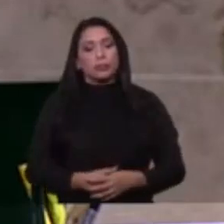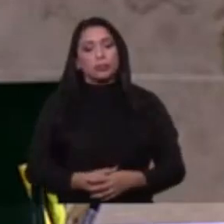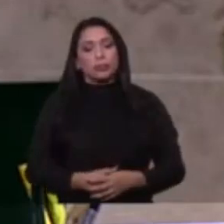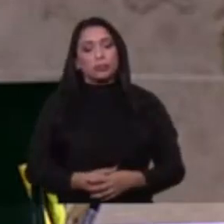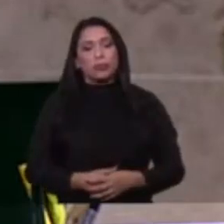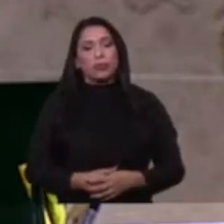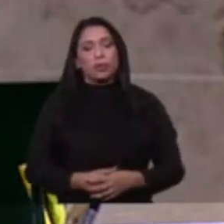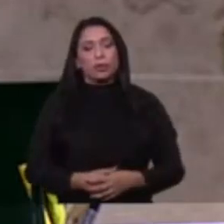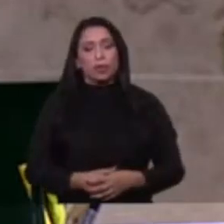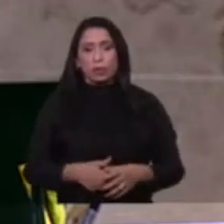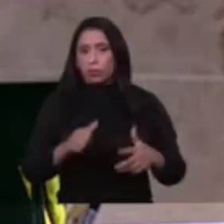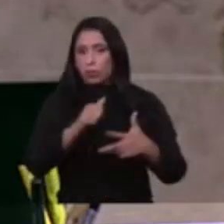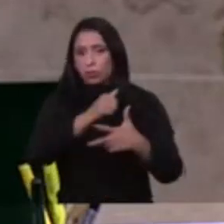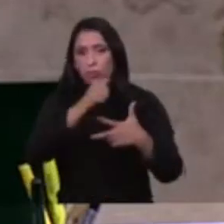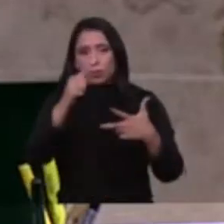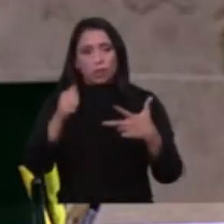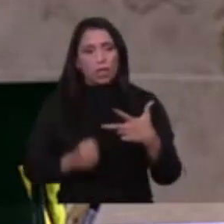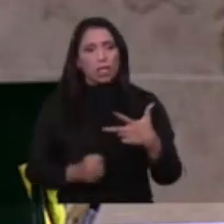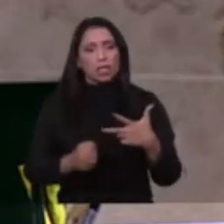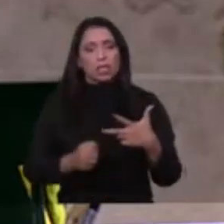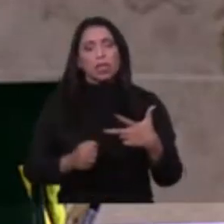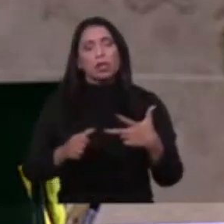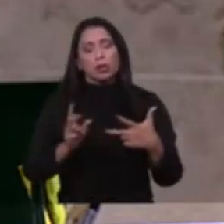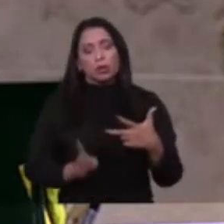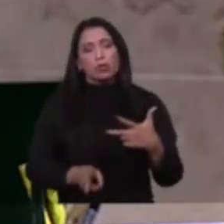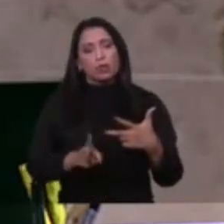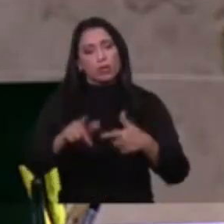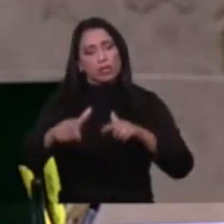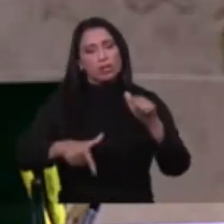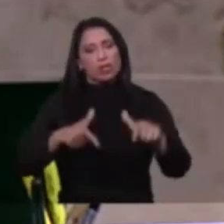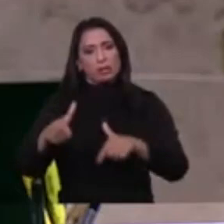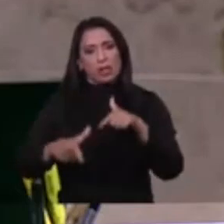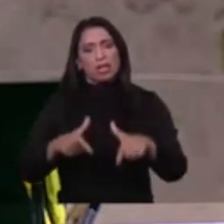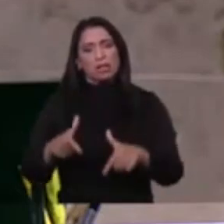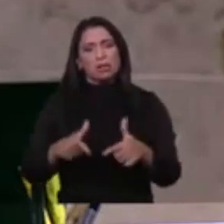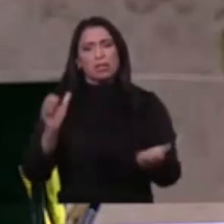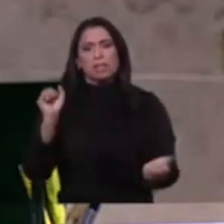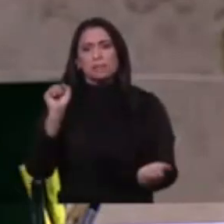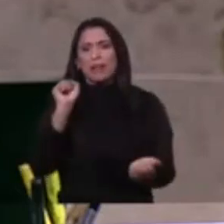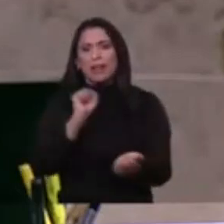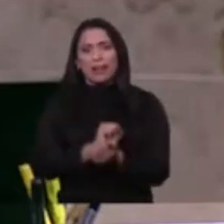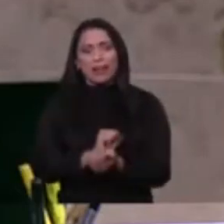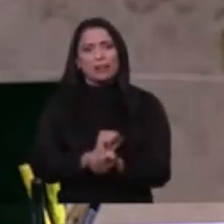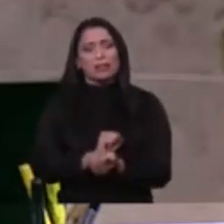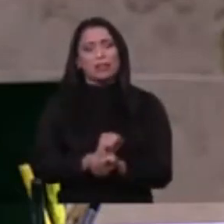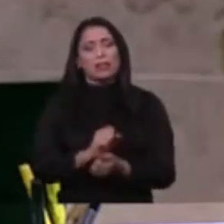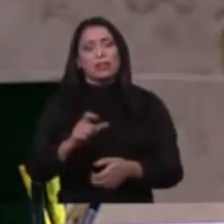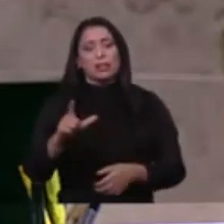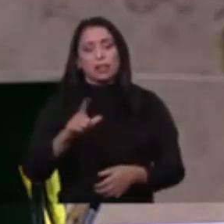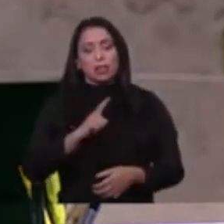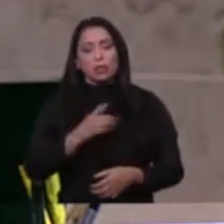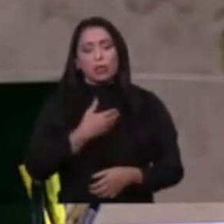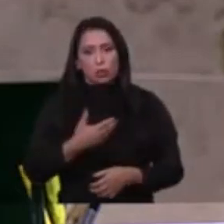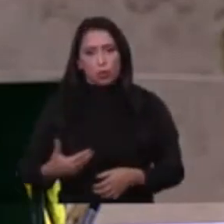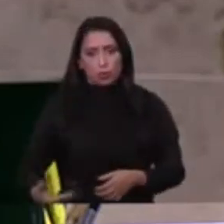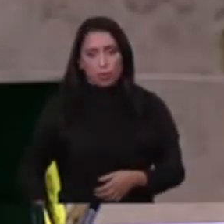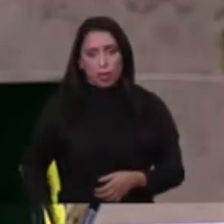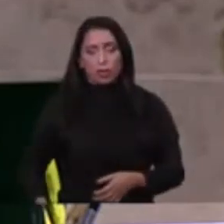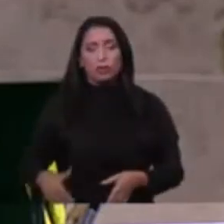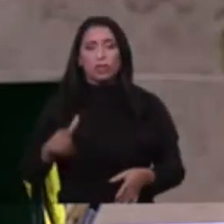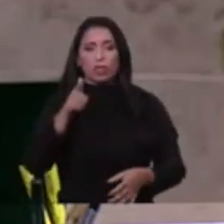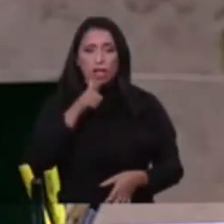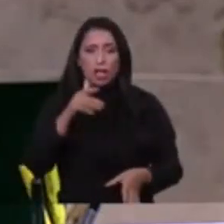dos poderes constitucionais e provocar a deposição do governo legitimamente